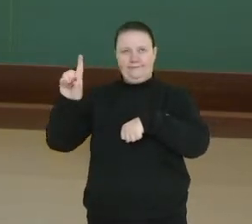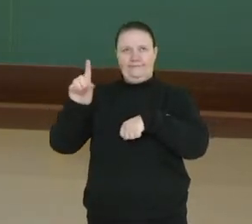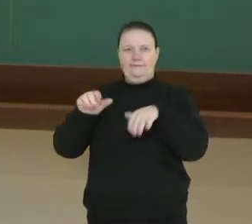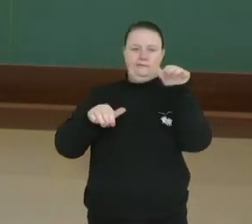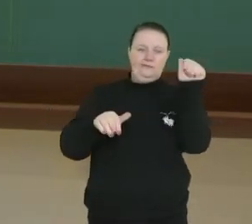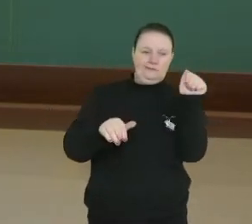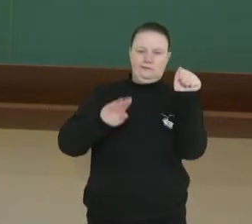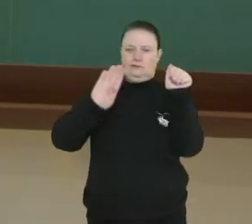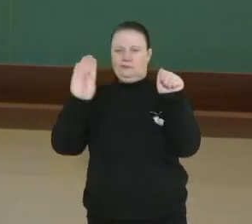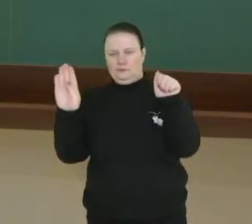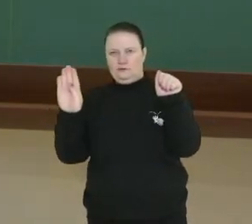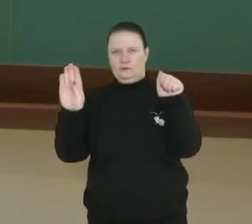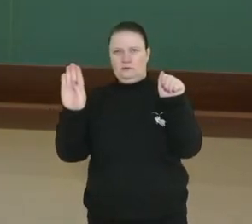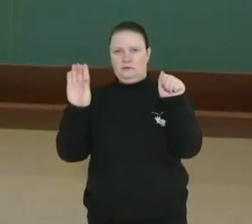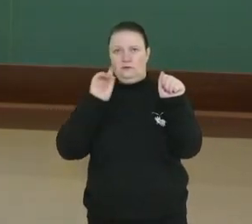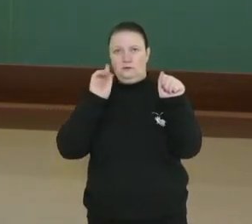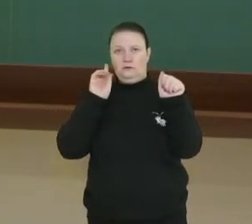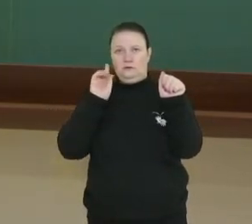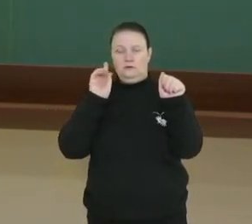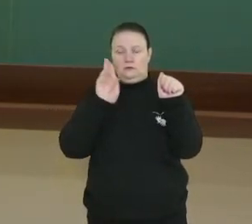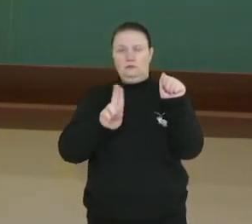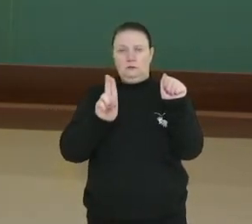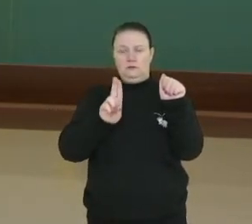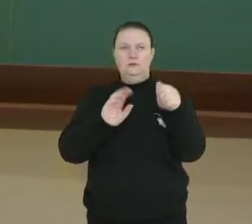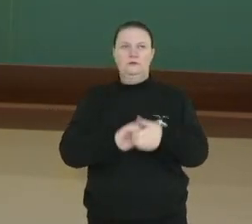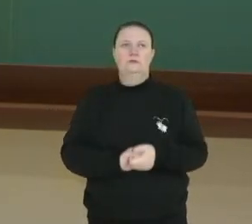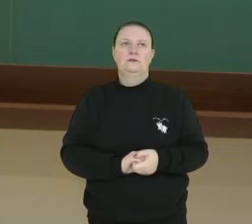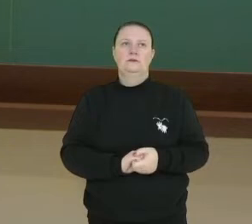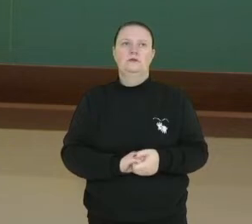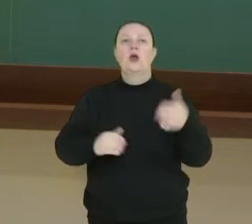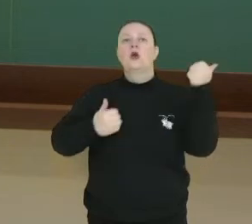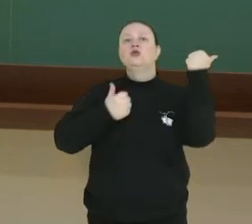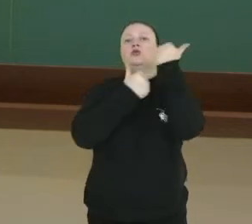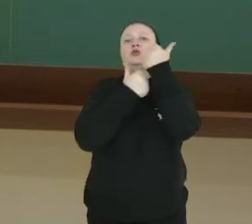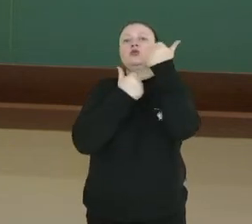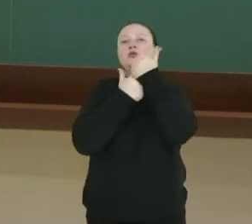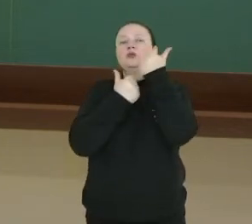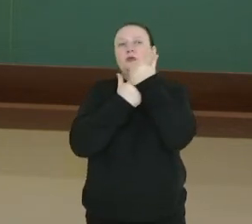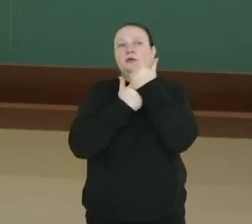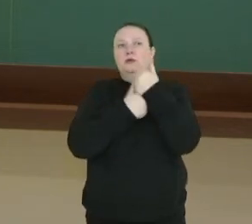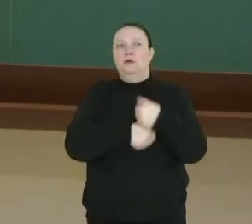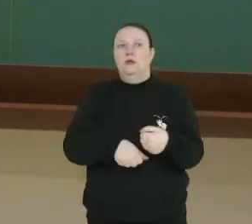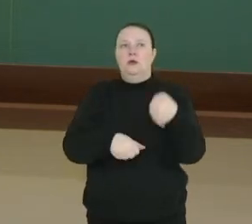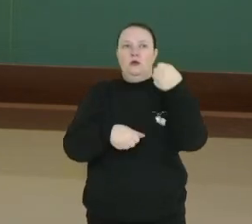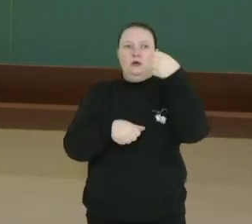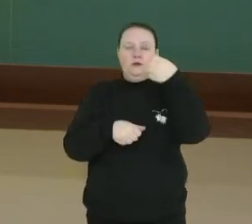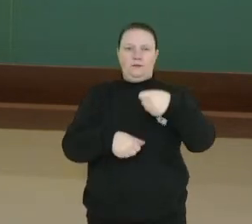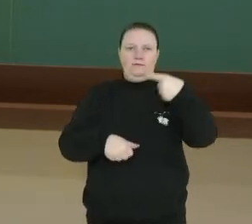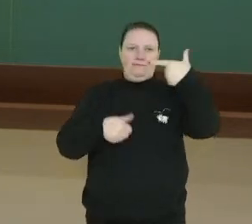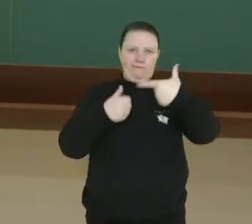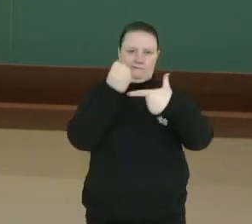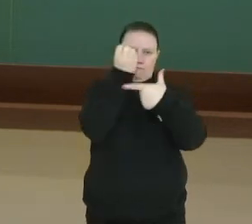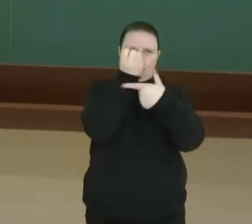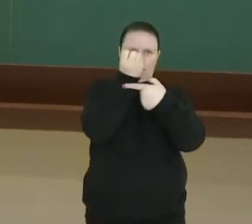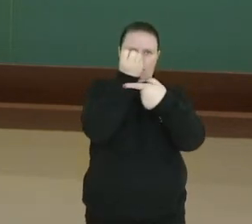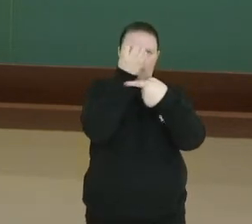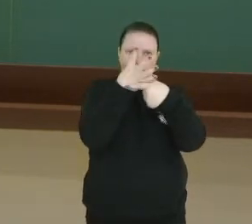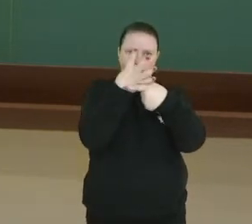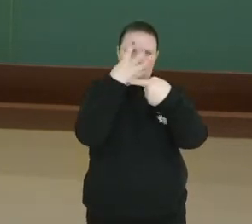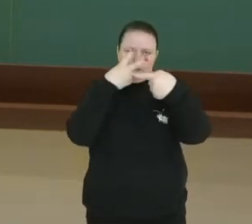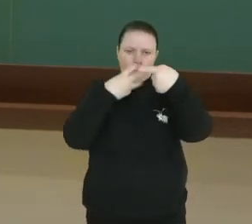e B, que são os coeficientes que a gente coloca aqui embaixo. Substituindo lá, ó, 4/3 do centro, que é 3,